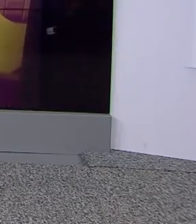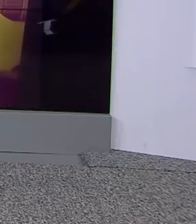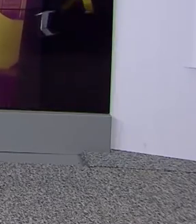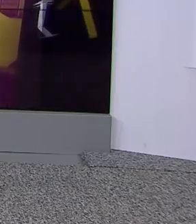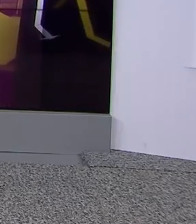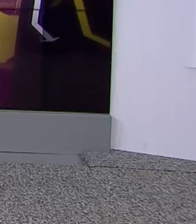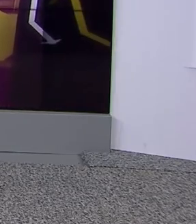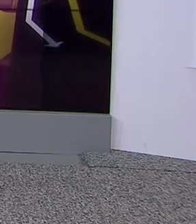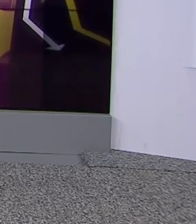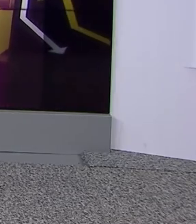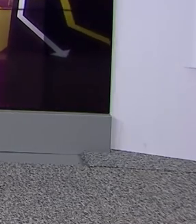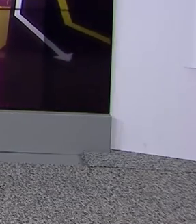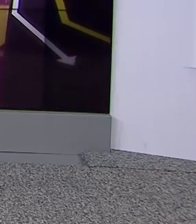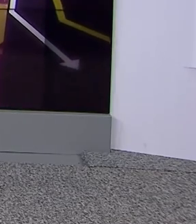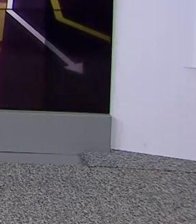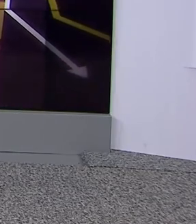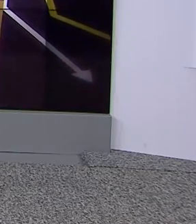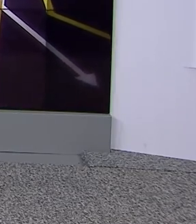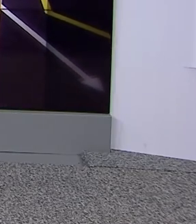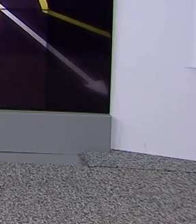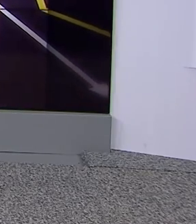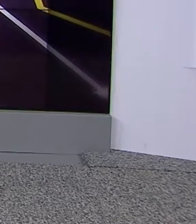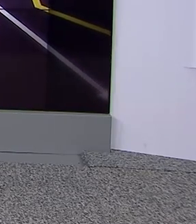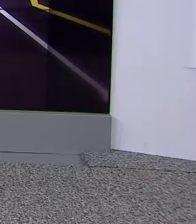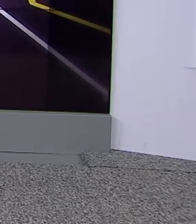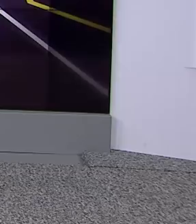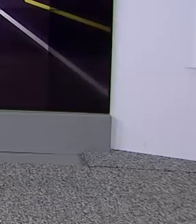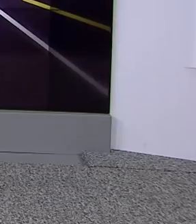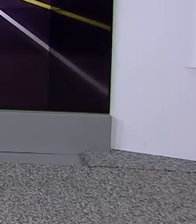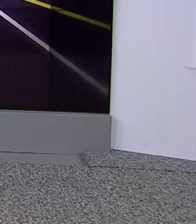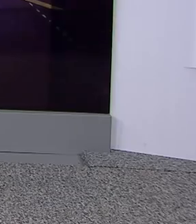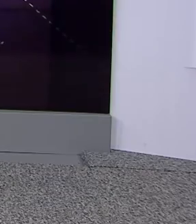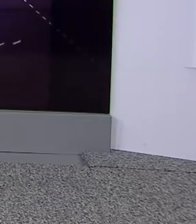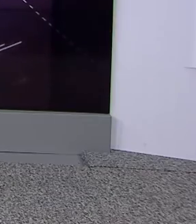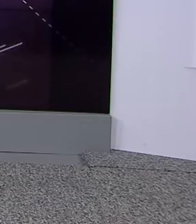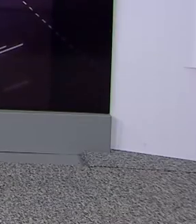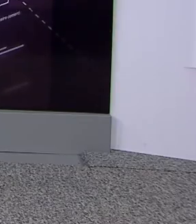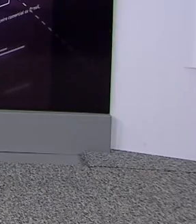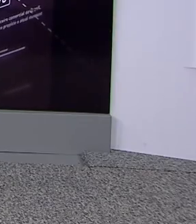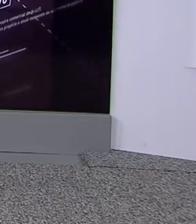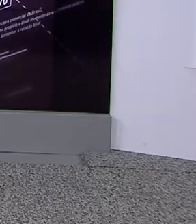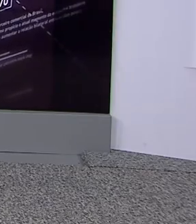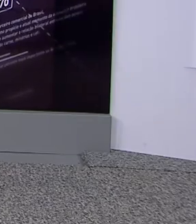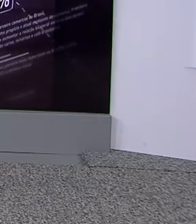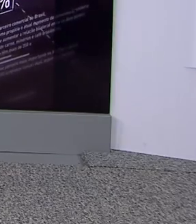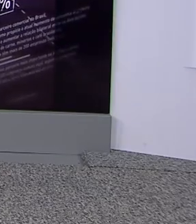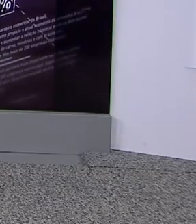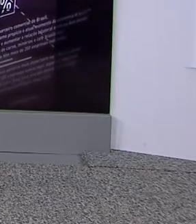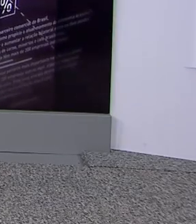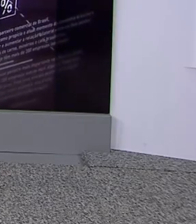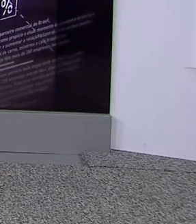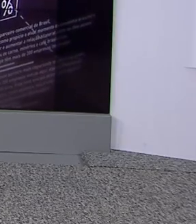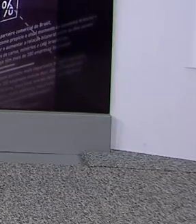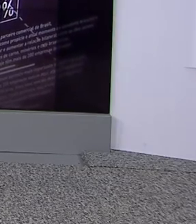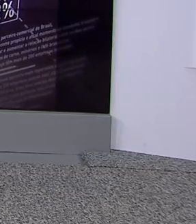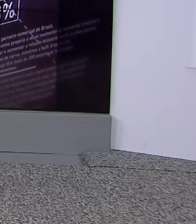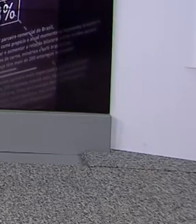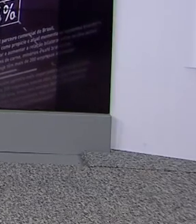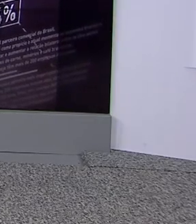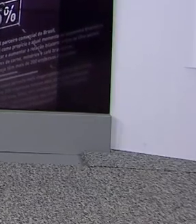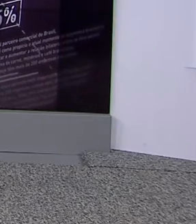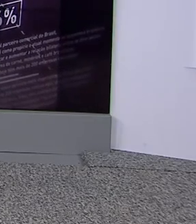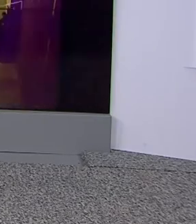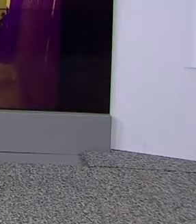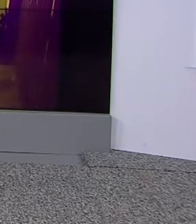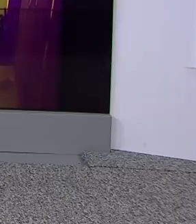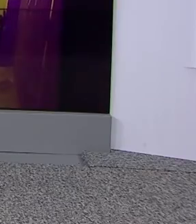ao povo venezuelano. Vamos agora para um intervalo, continue na NBR, a TV do